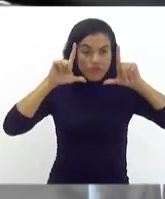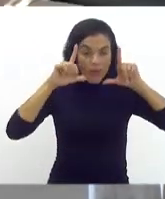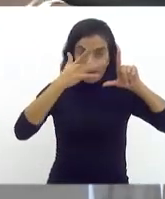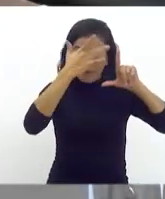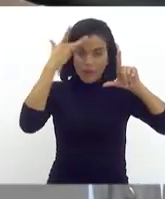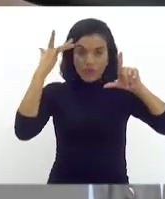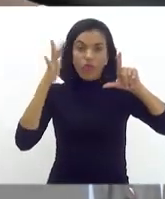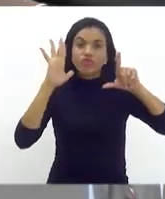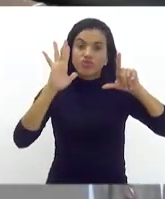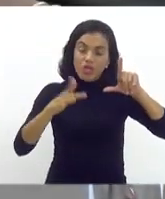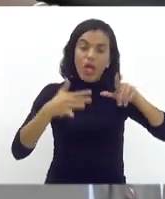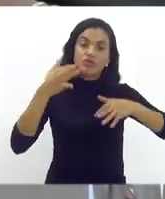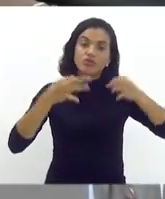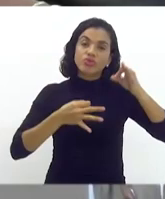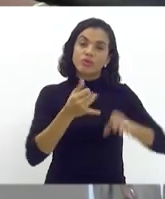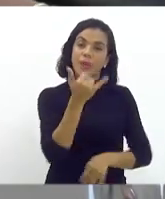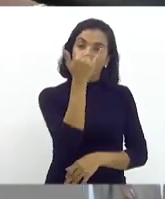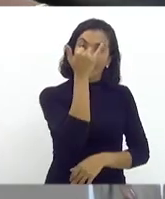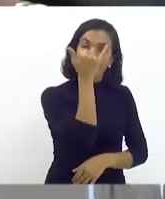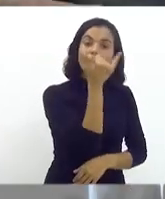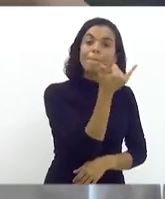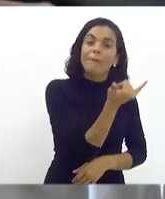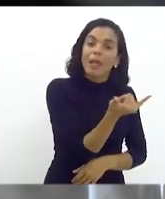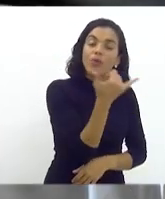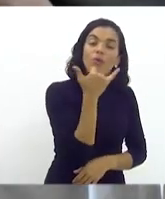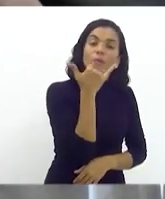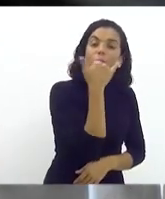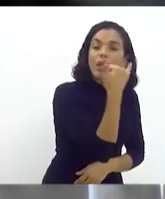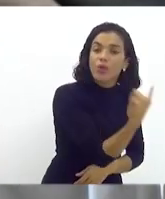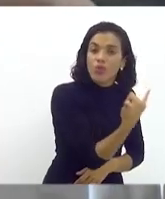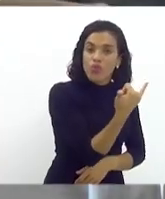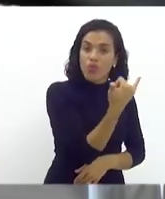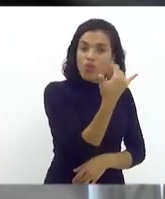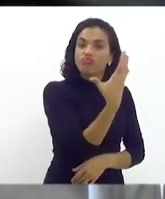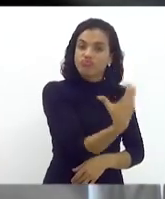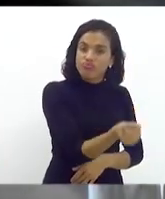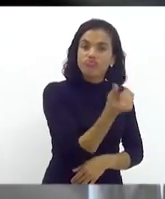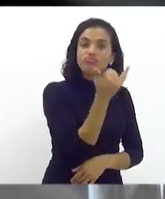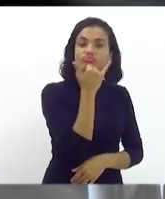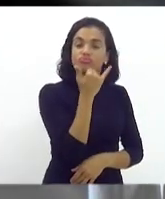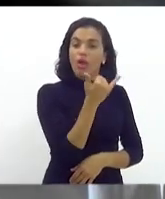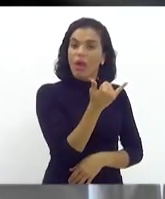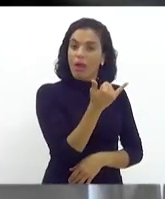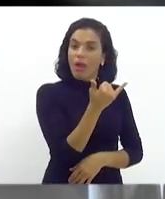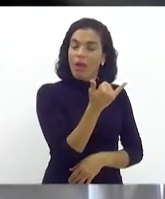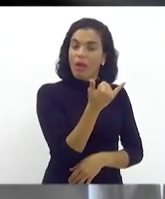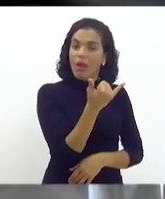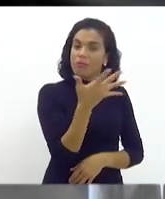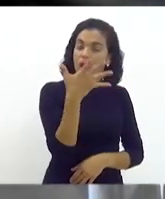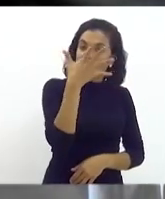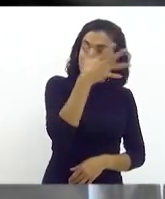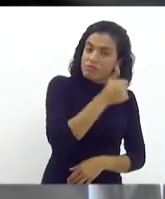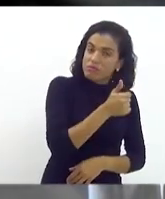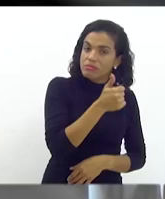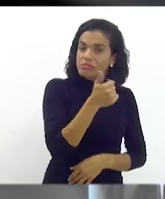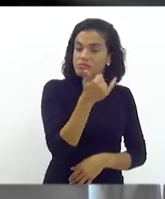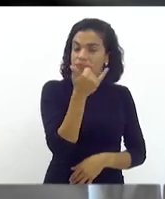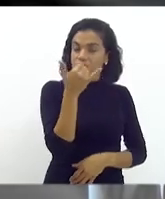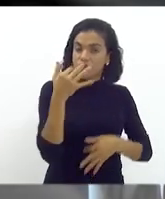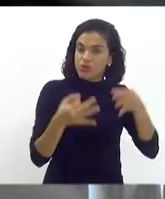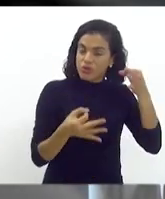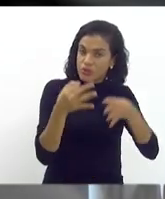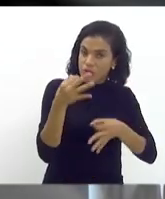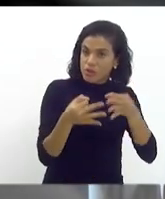foi absolvida tivemos que fazer uma data de segurança para que retirasse a imagem de uma pessoa que foi absolvida é